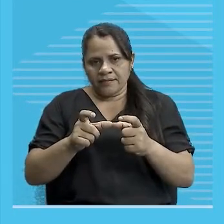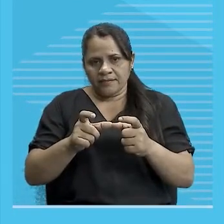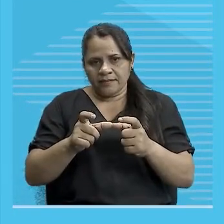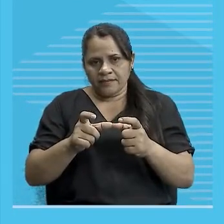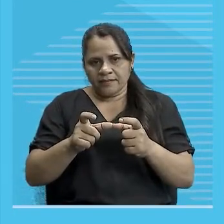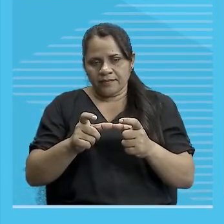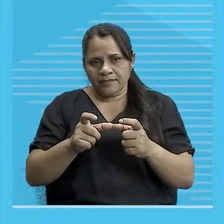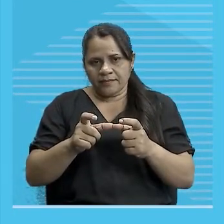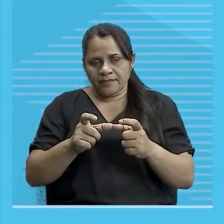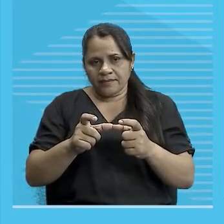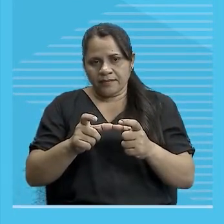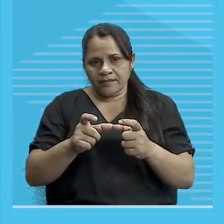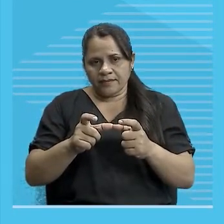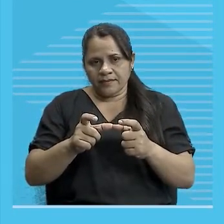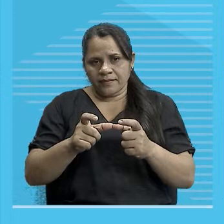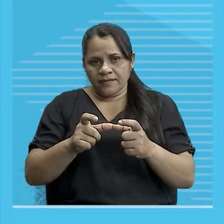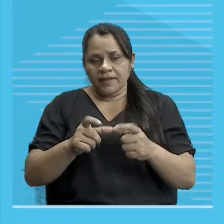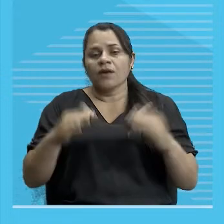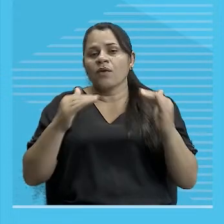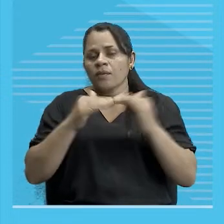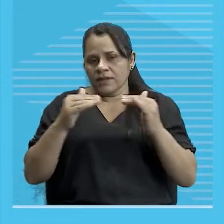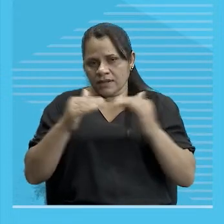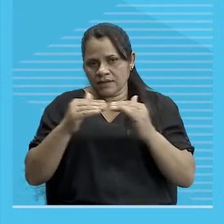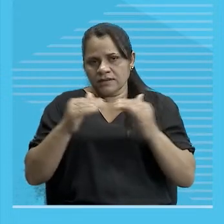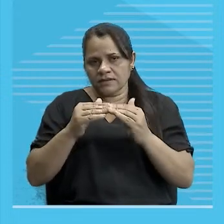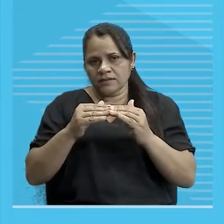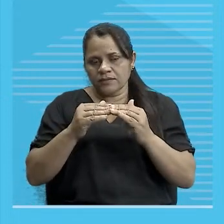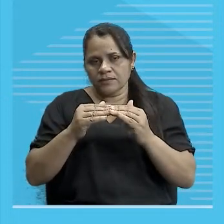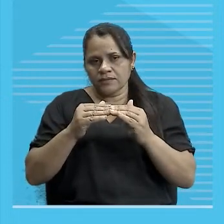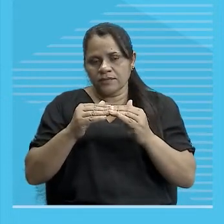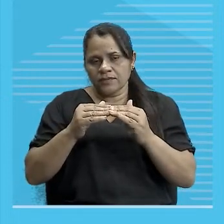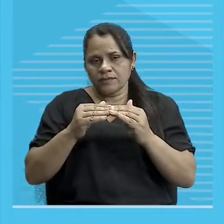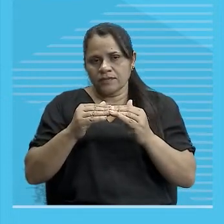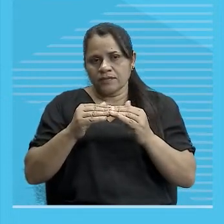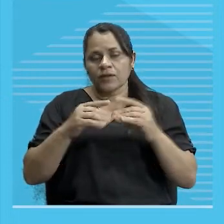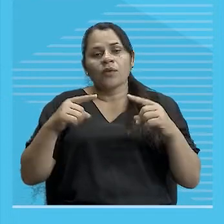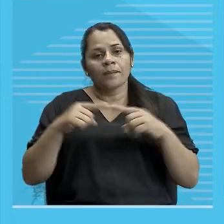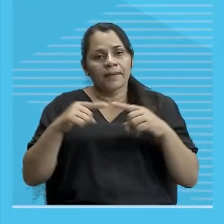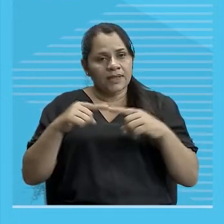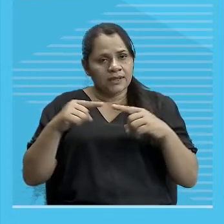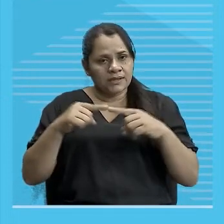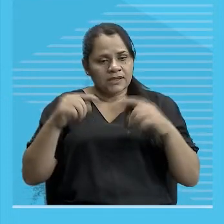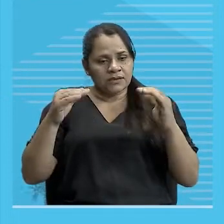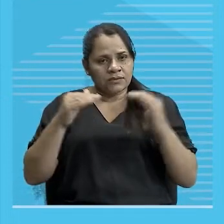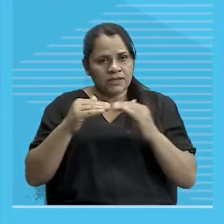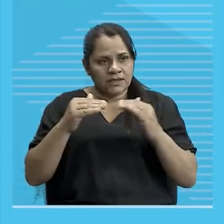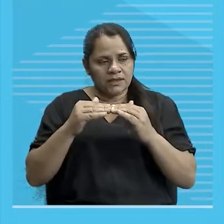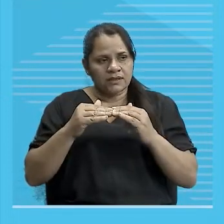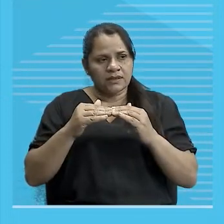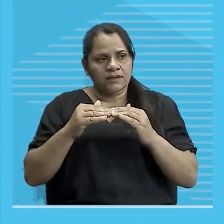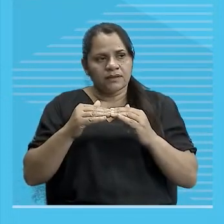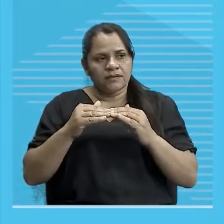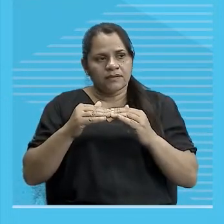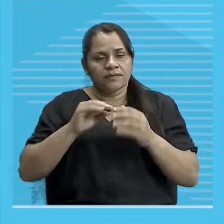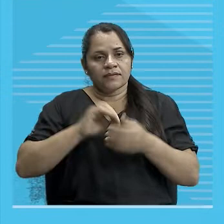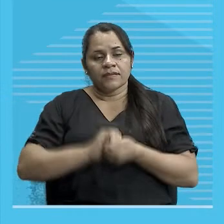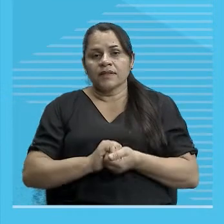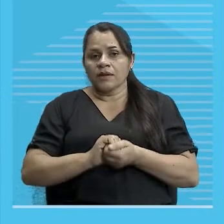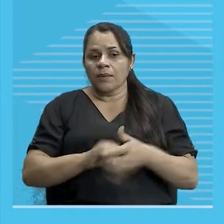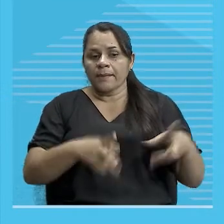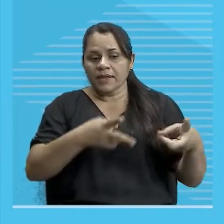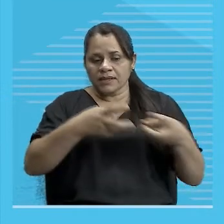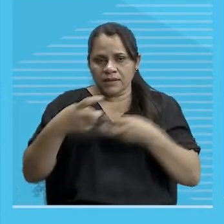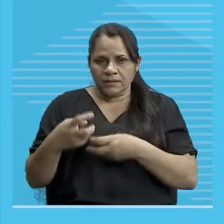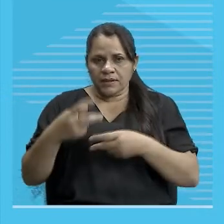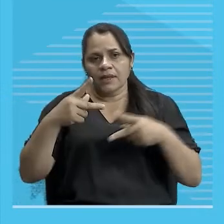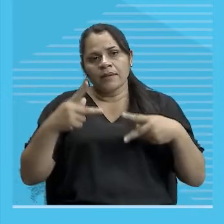e gráfico intactas, combinação. Mas aqui, ó, você já percebe contração por quê? Você vê que a preposição A se